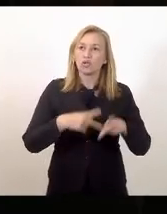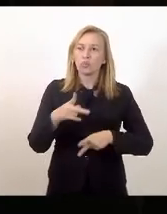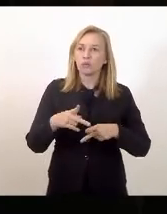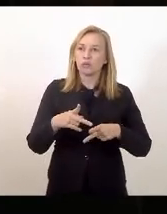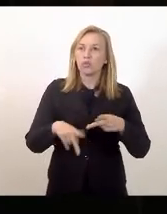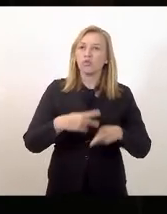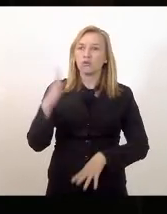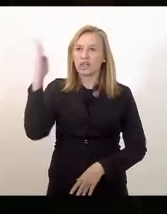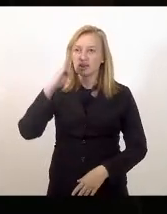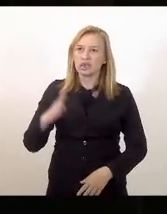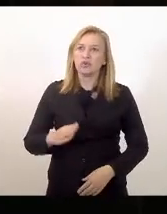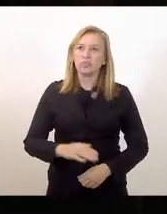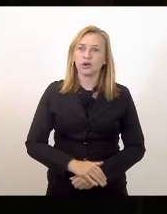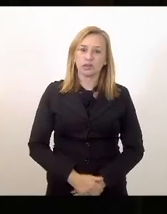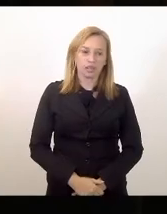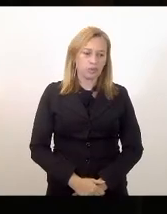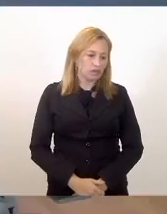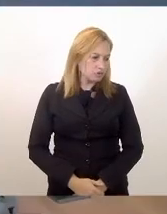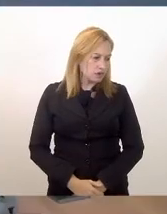Uma boa tarde.